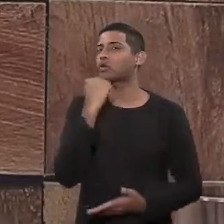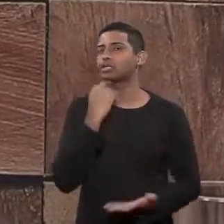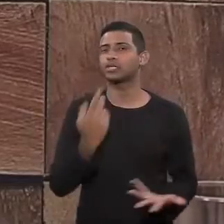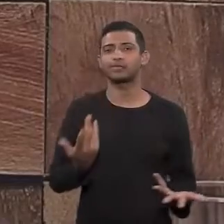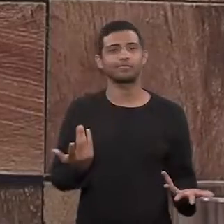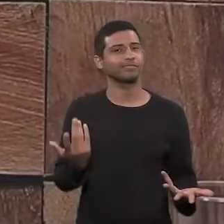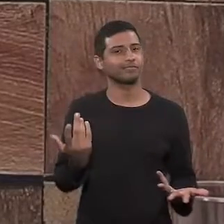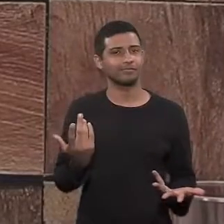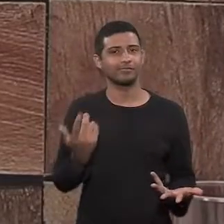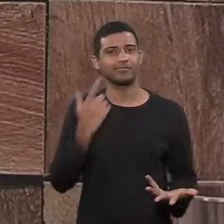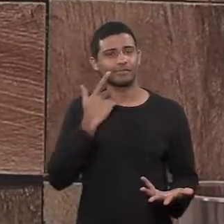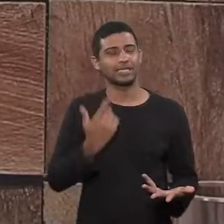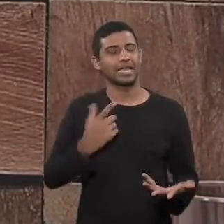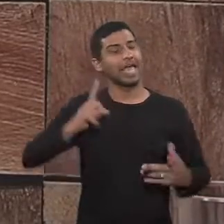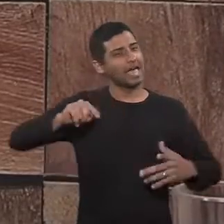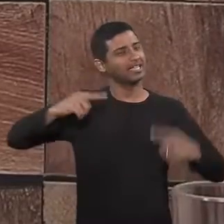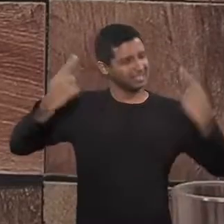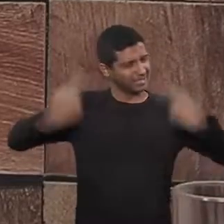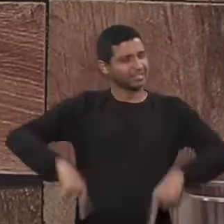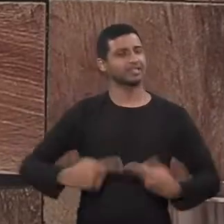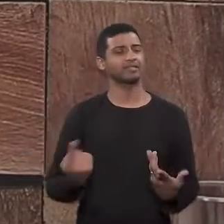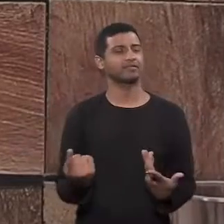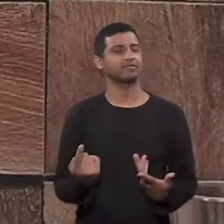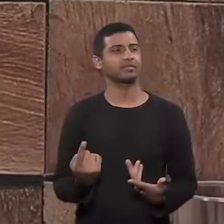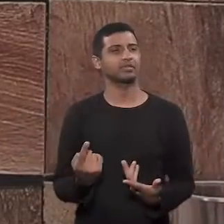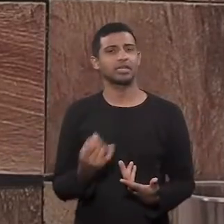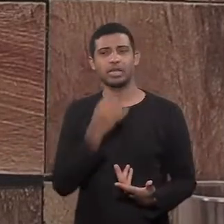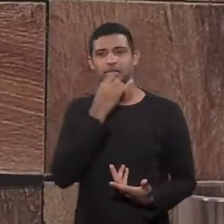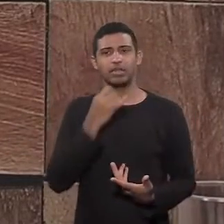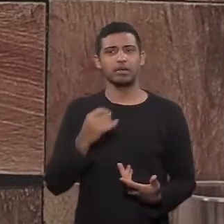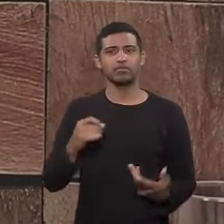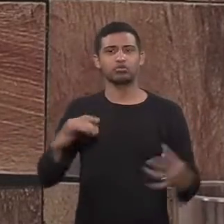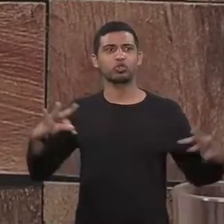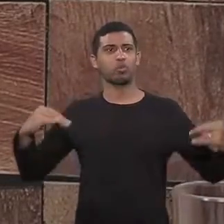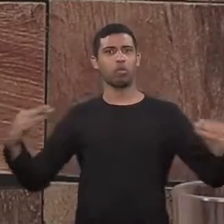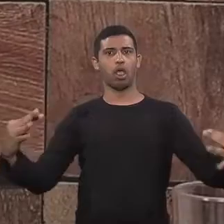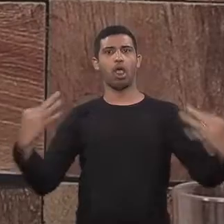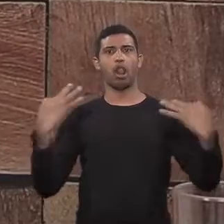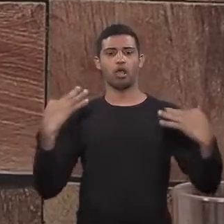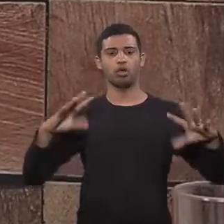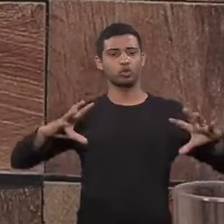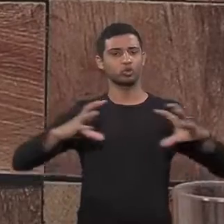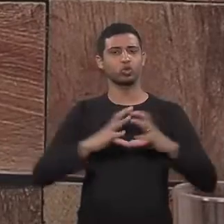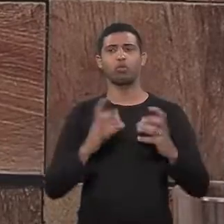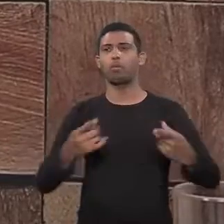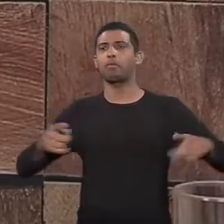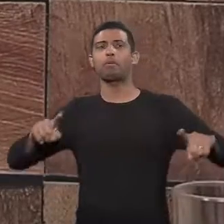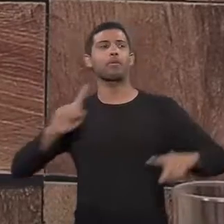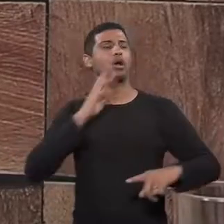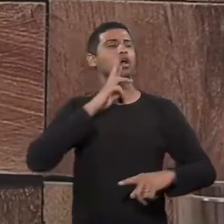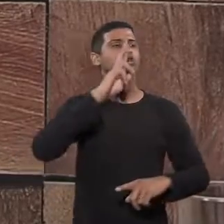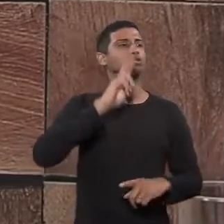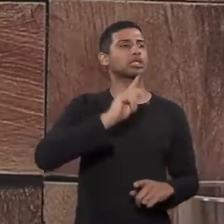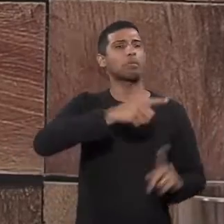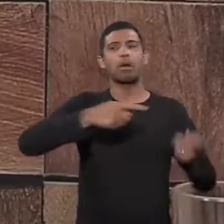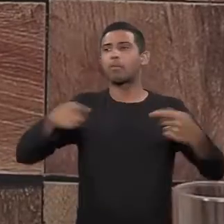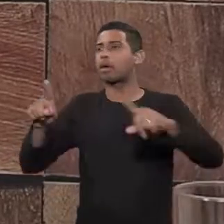né? Então, acho que esse é o maior desafio, você estar perante uma orquestra, assim, num